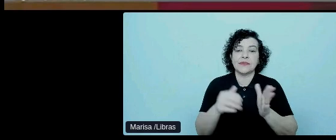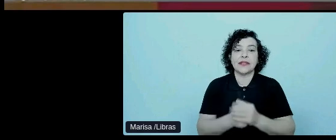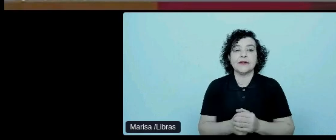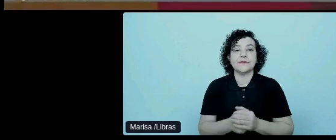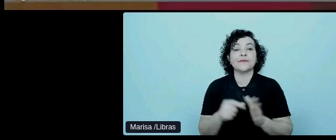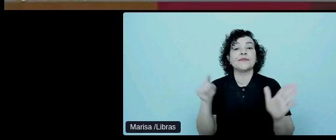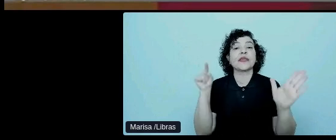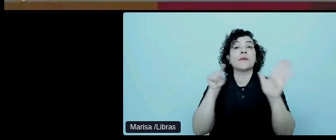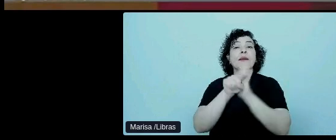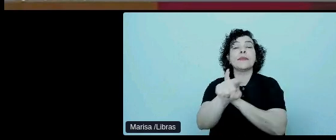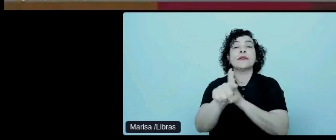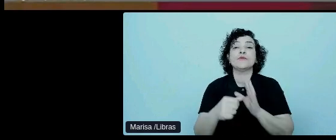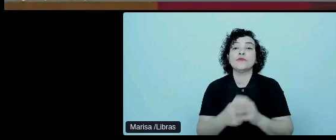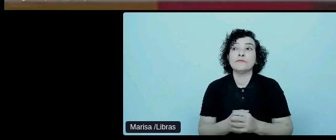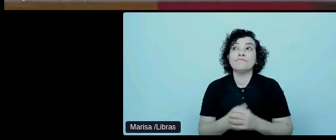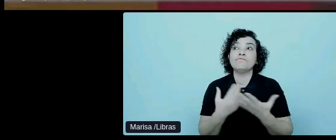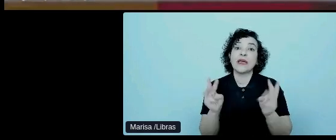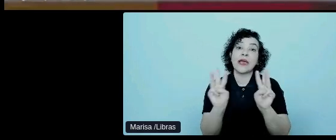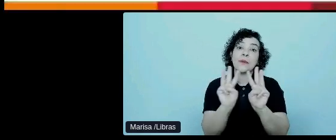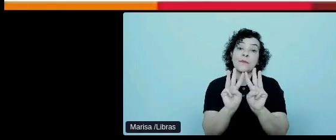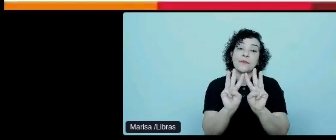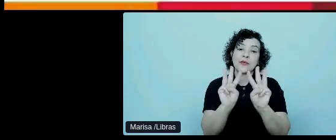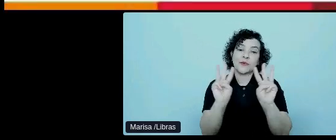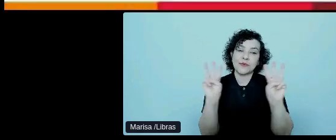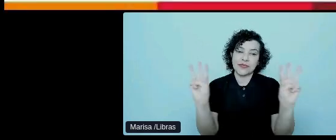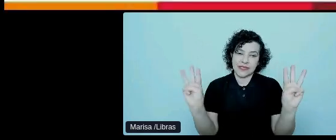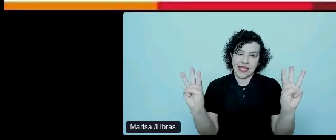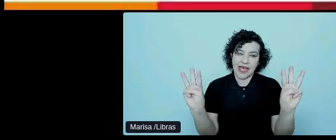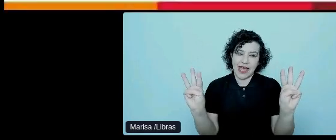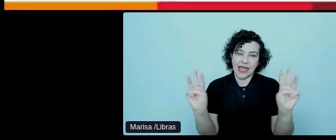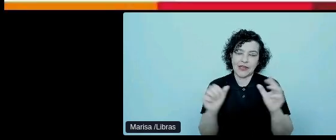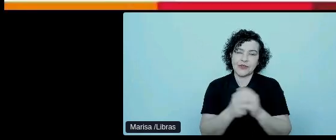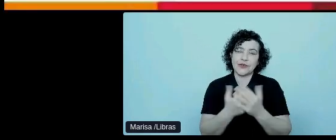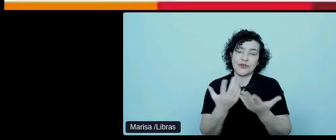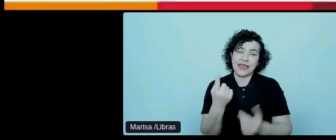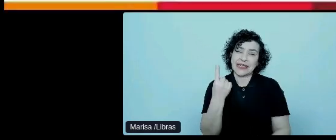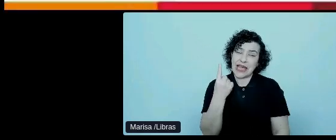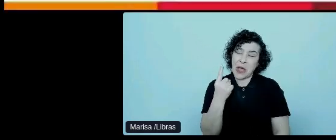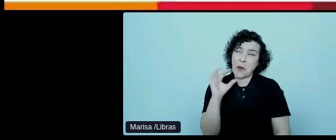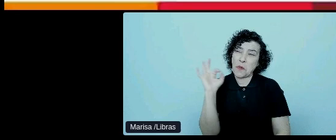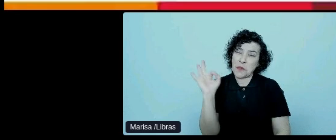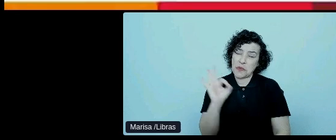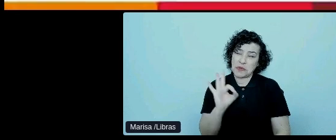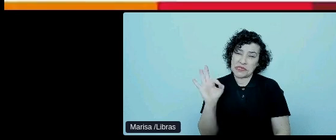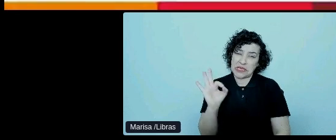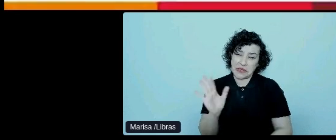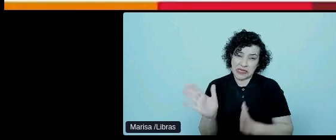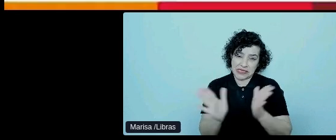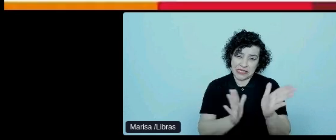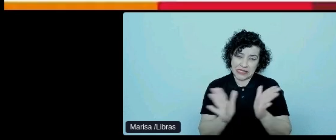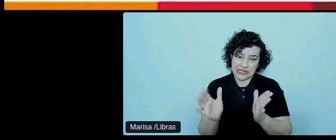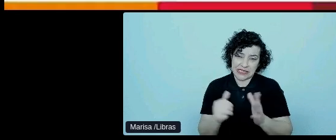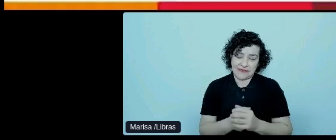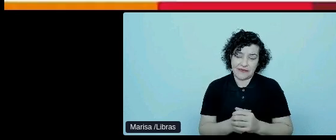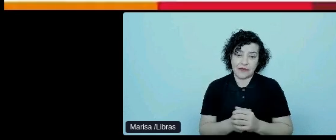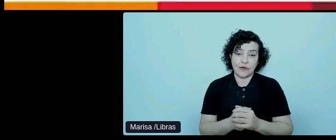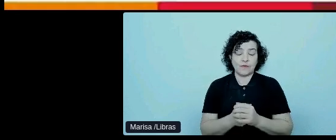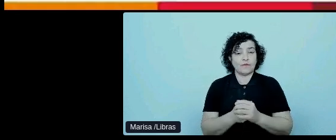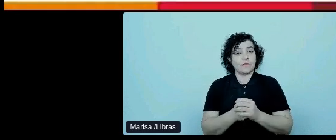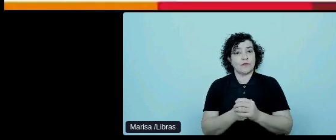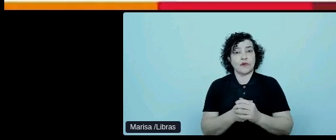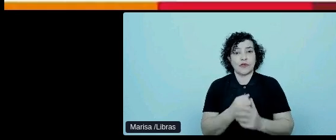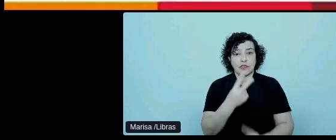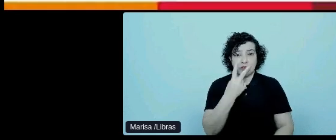Bom, o meu site ele está dentro daqueles 1% que são acessíveis. Eu vou descartar tudo aquilo que eu tenho no